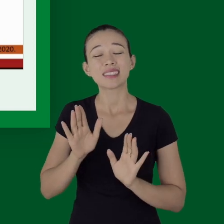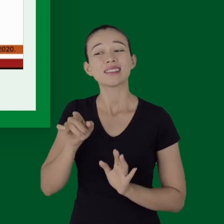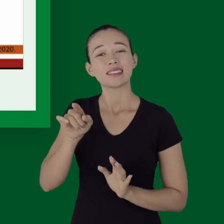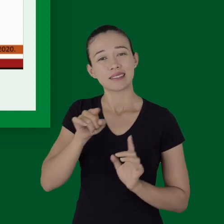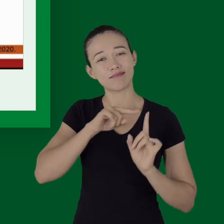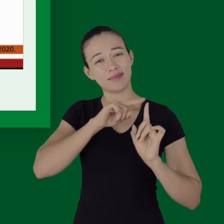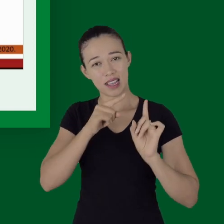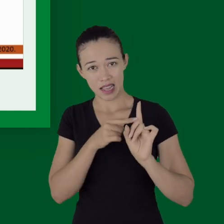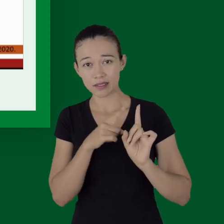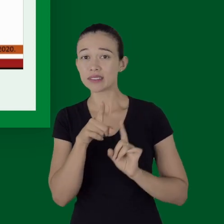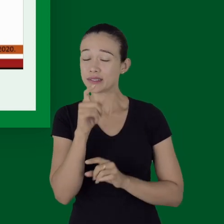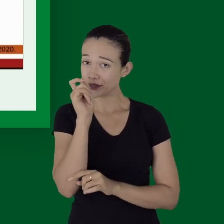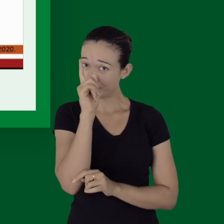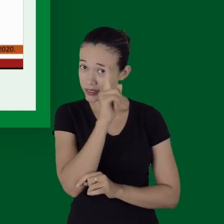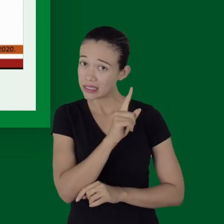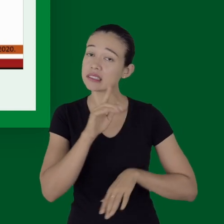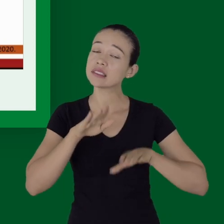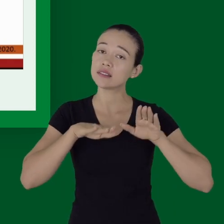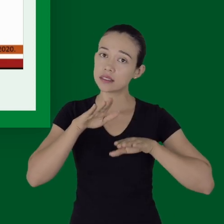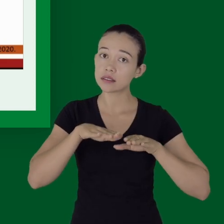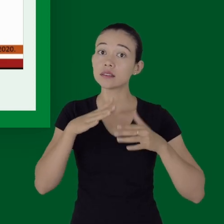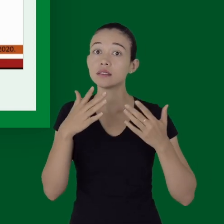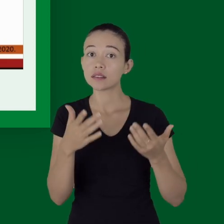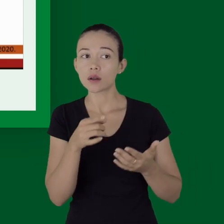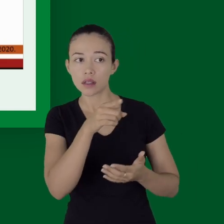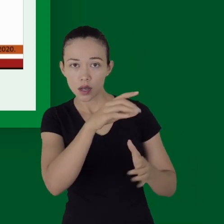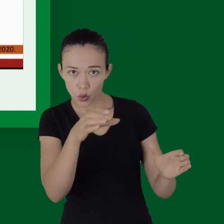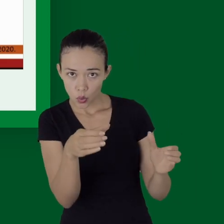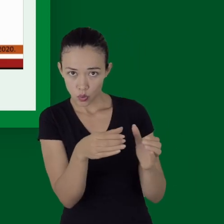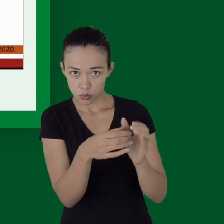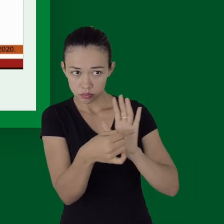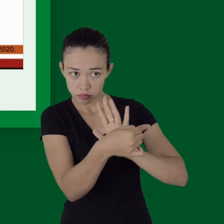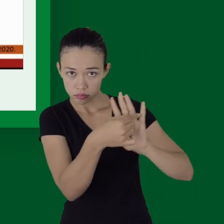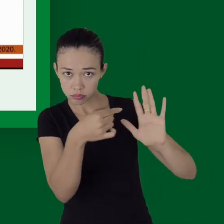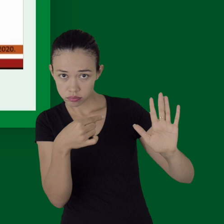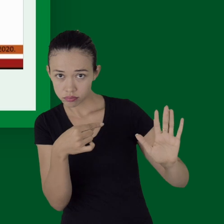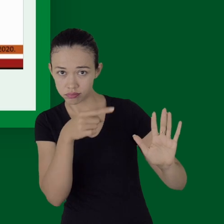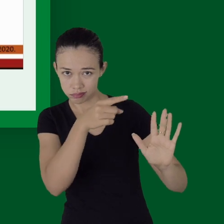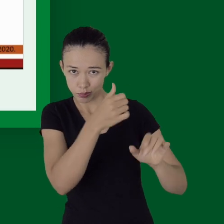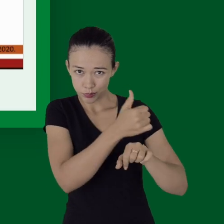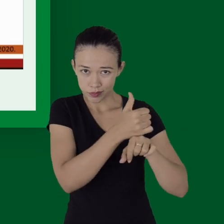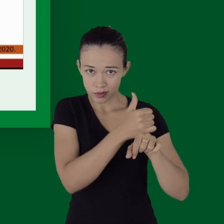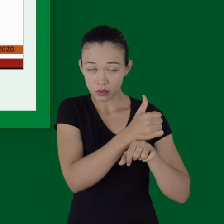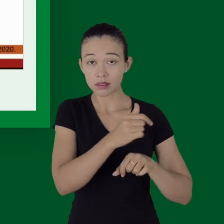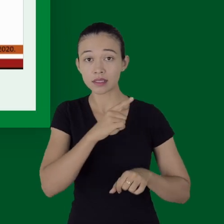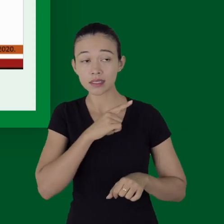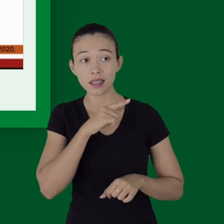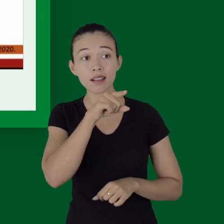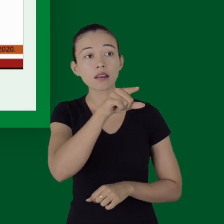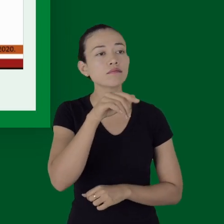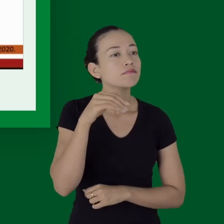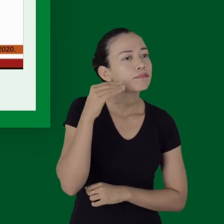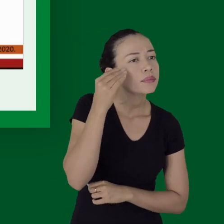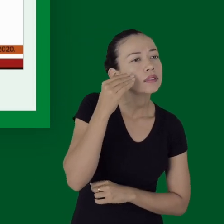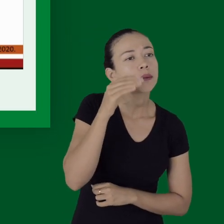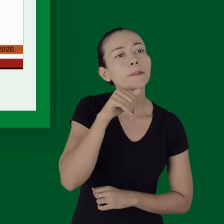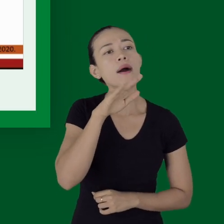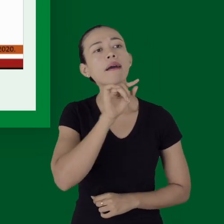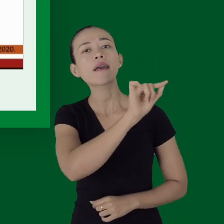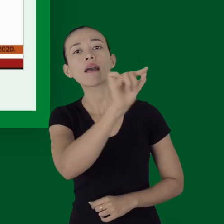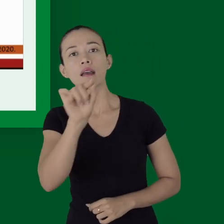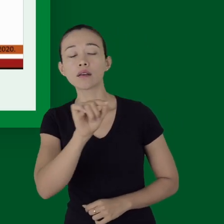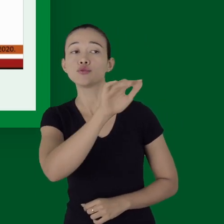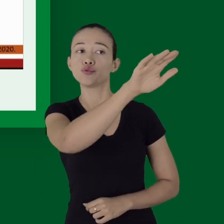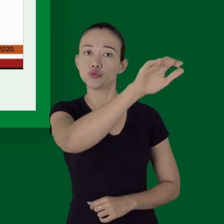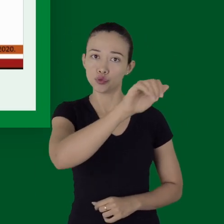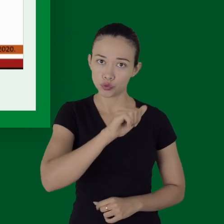fazer o posicionamento adequado da via aérea, se possível, o mais experiente no local com intubação,